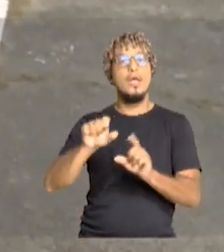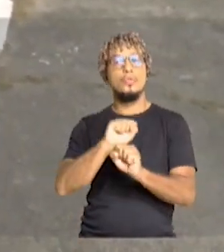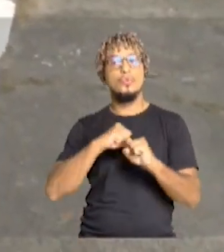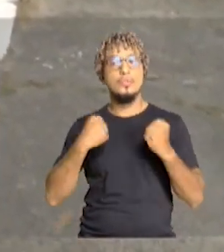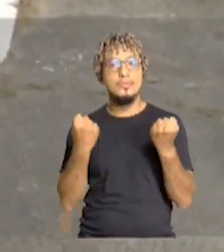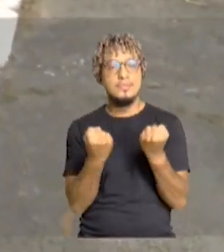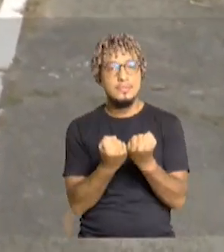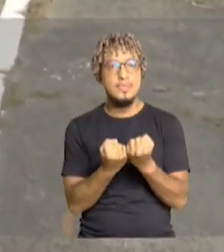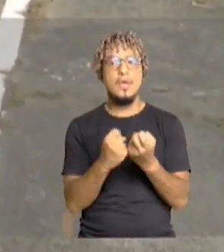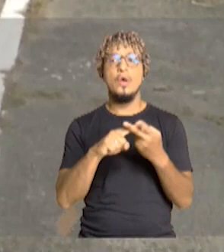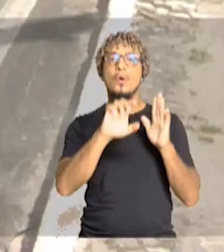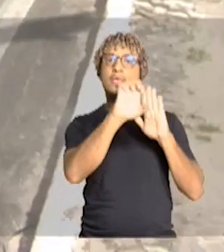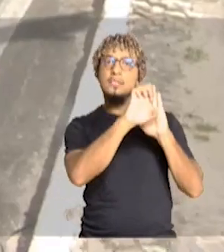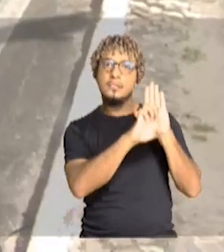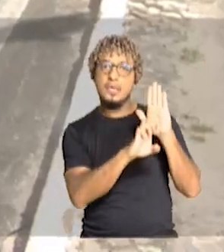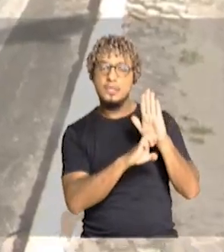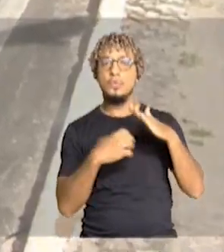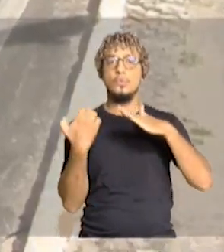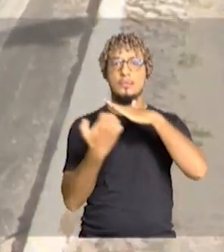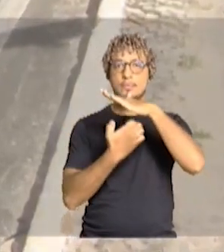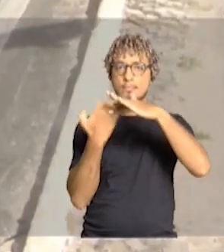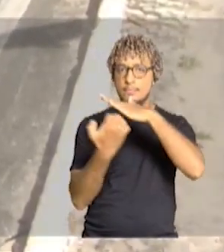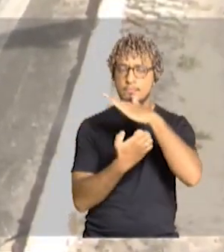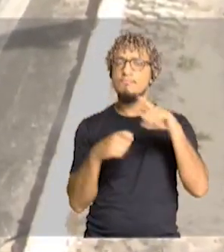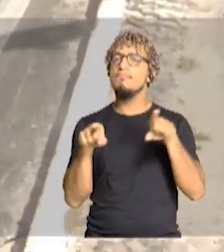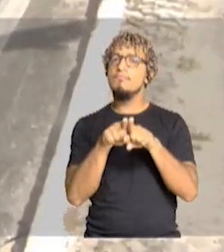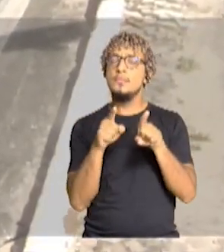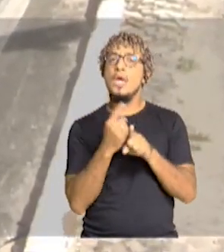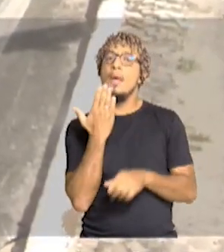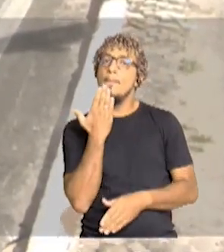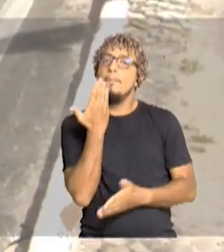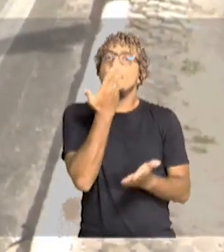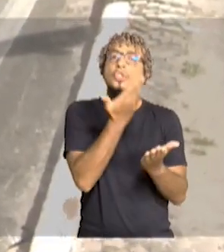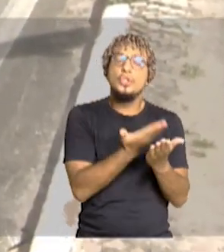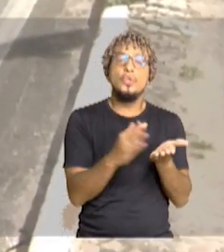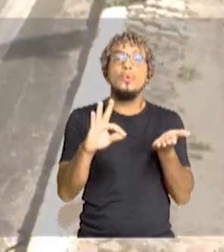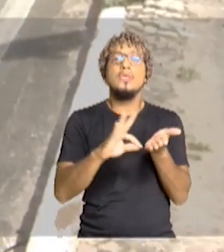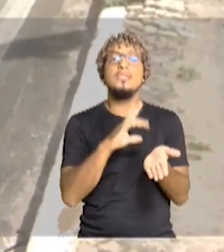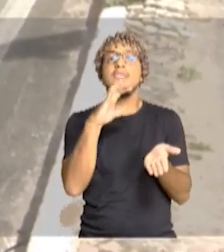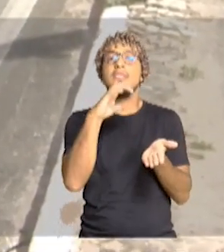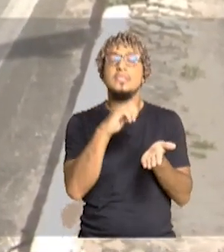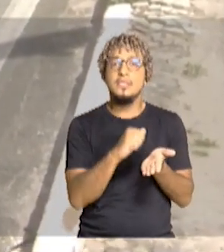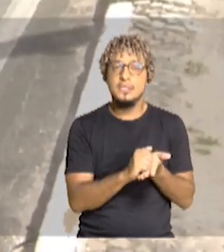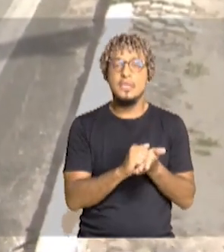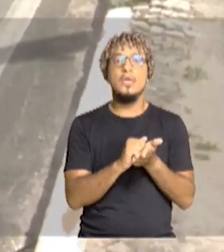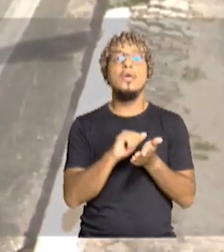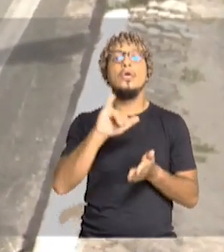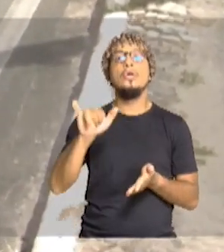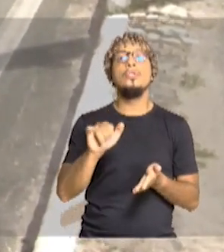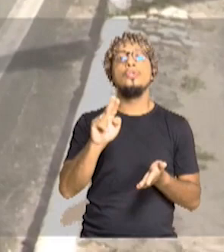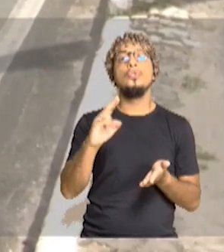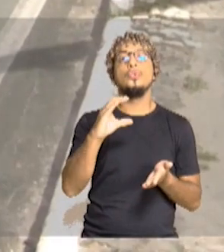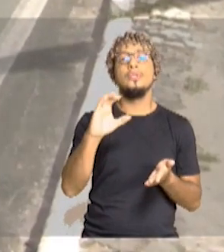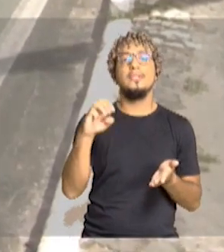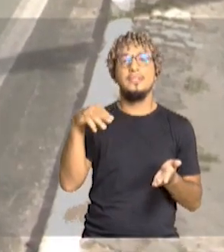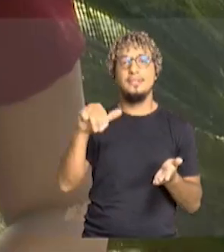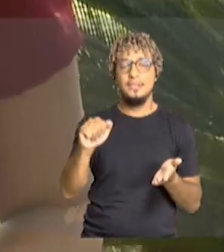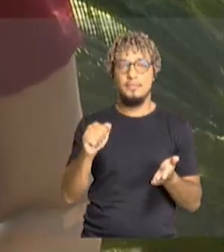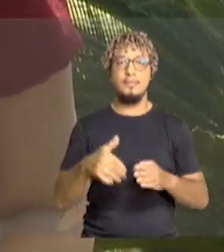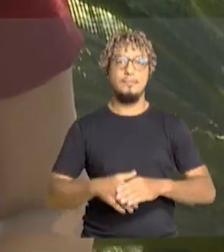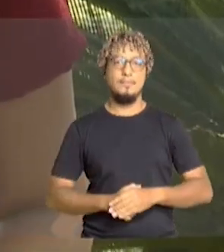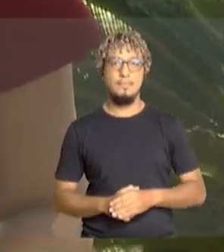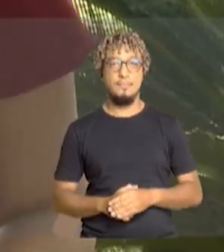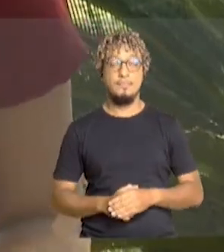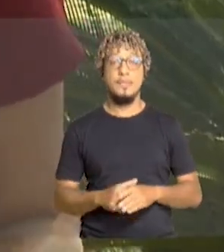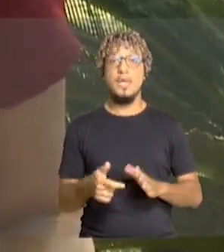da firma estatuto social da empresa e requerimento de inscrição da sociedade da jucema atualizado